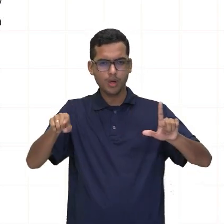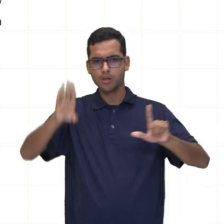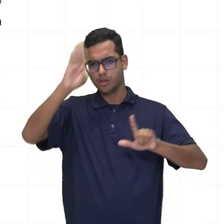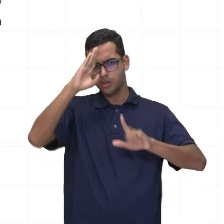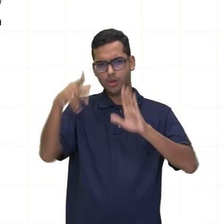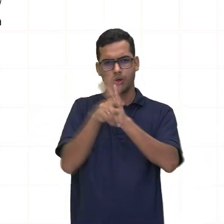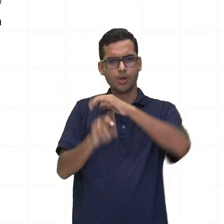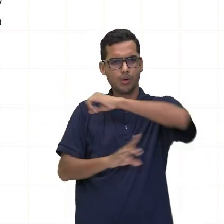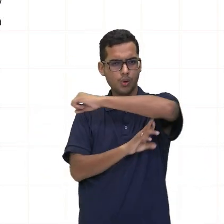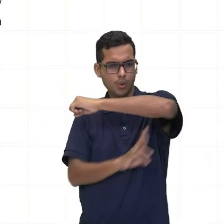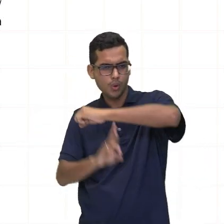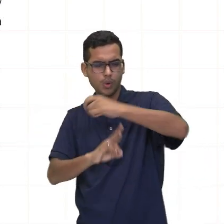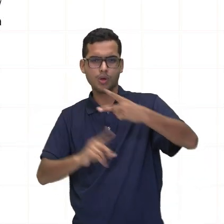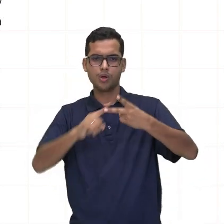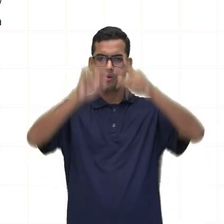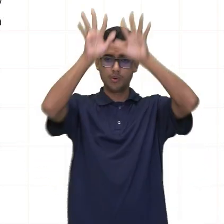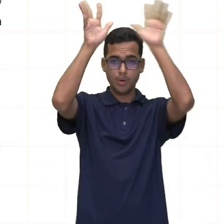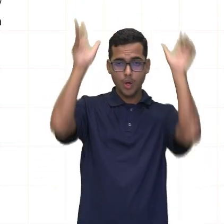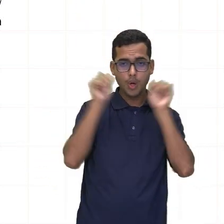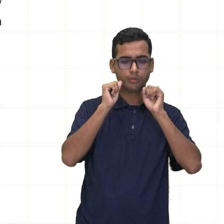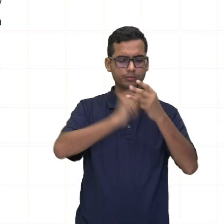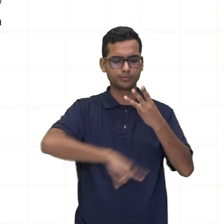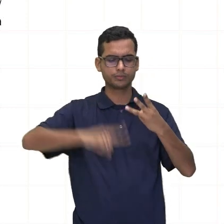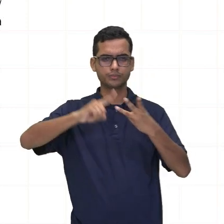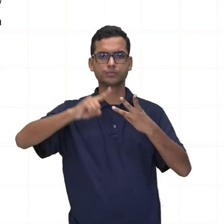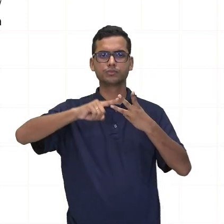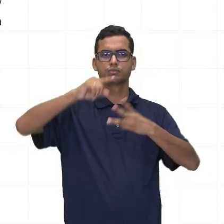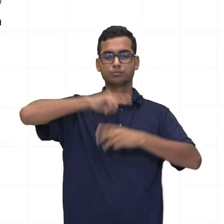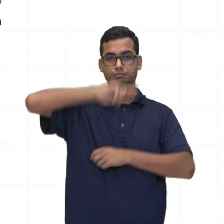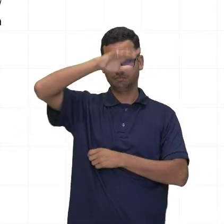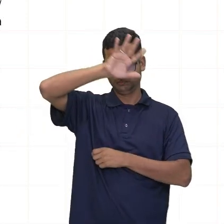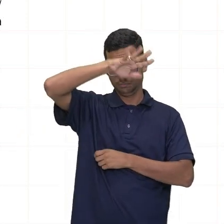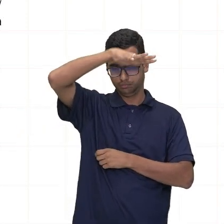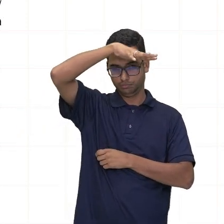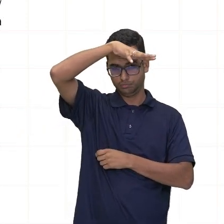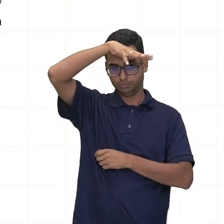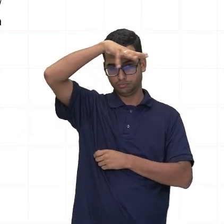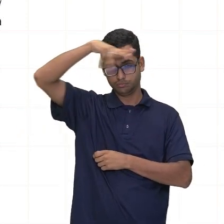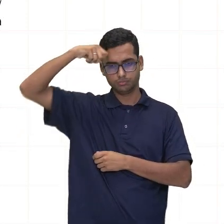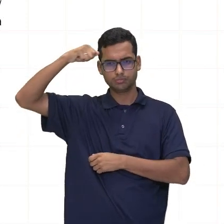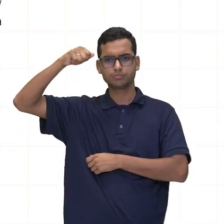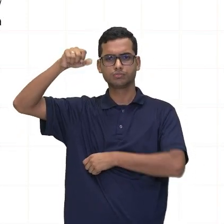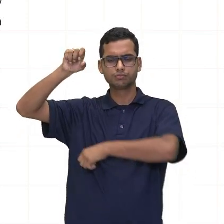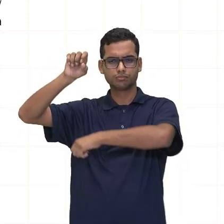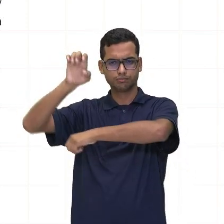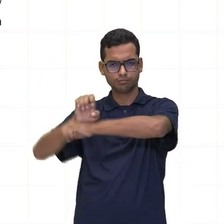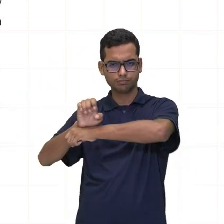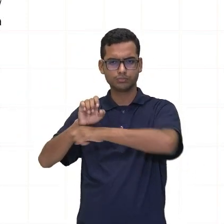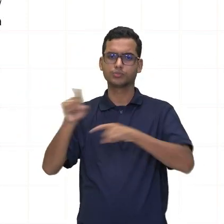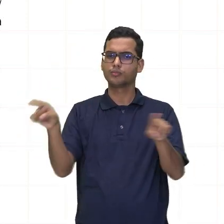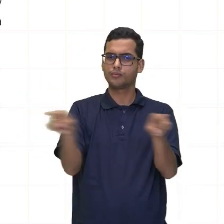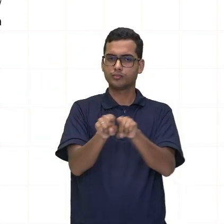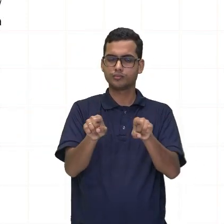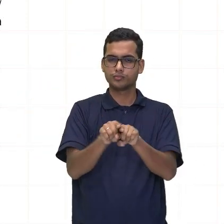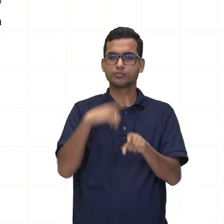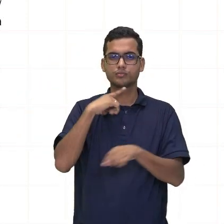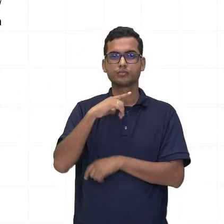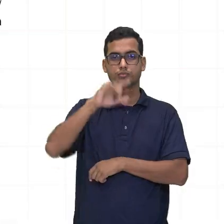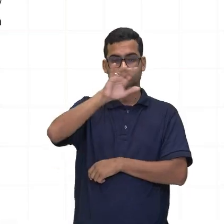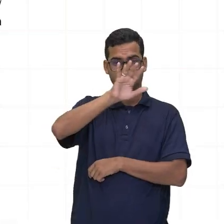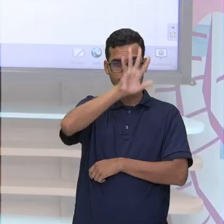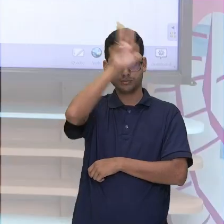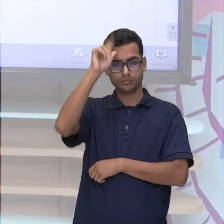Acre, Mato Grosso, e no Amazonas a gente tem ali uma parte do sul do Amazonas, né? Que a gente vai perceber, às vezes acaba